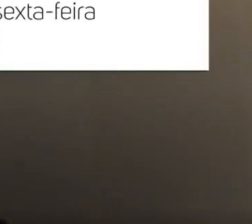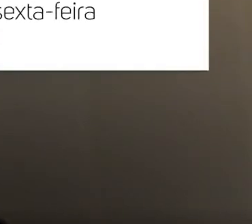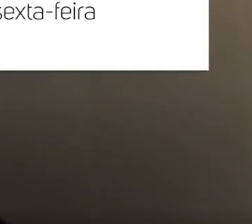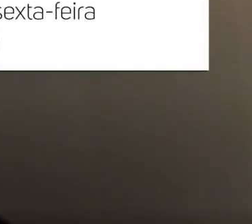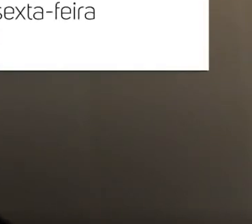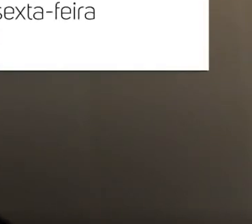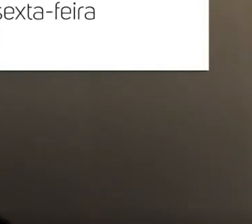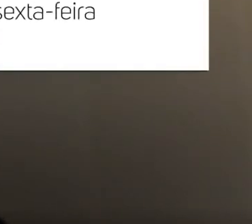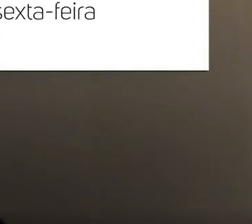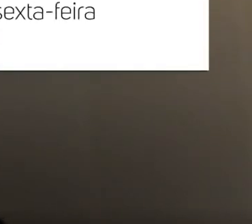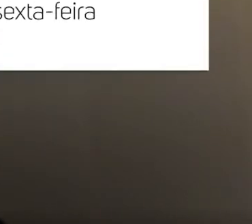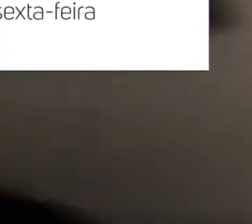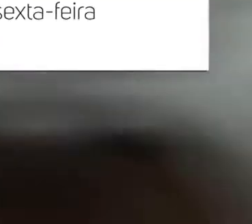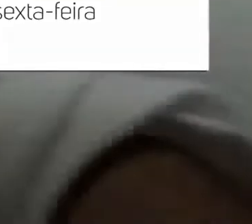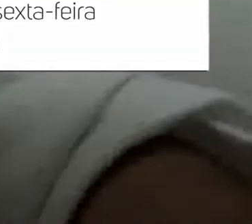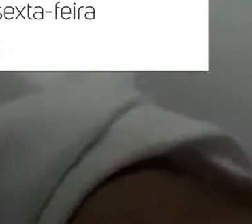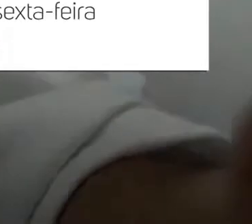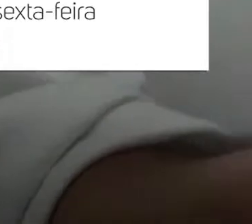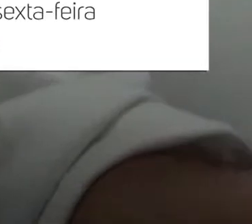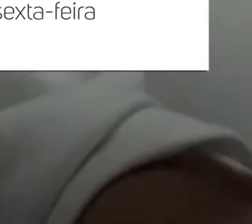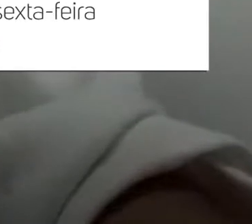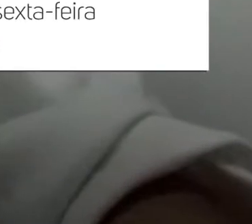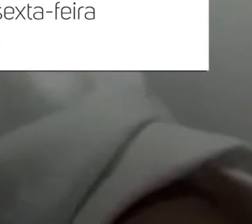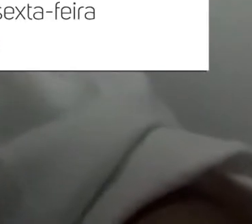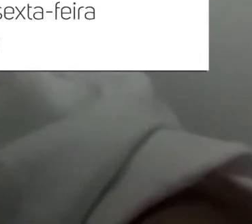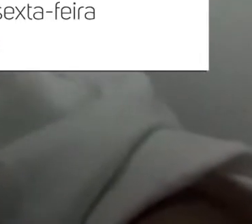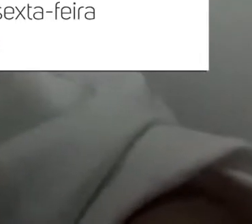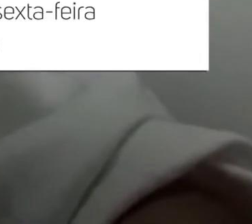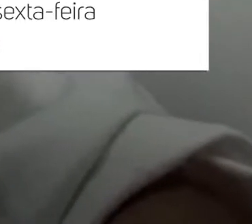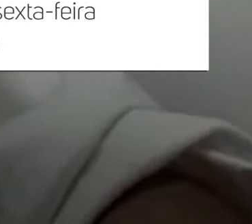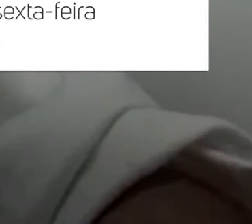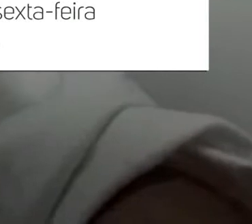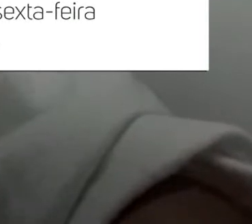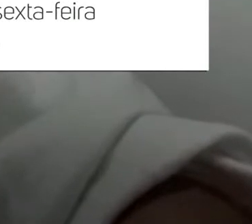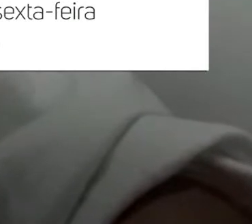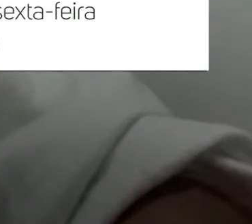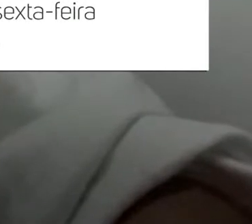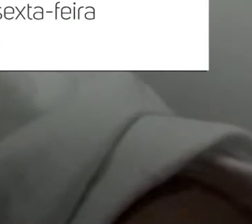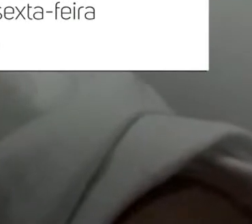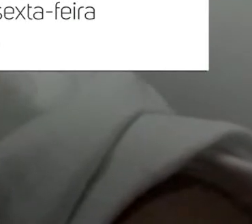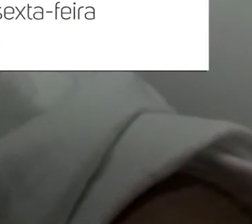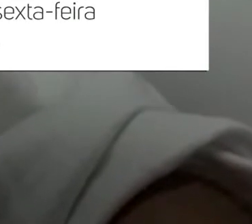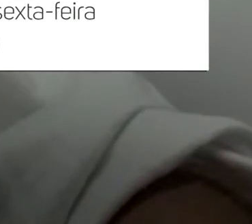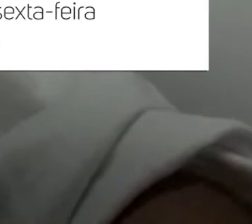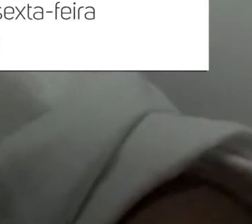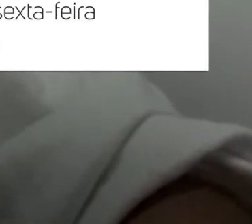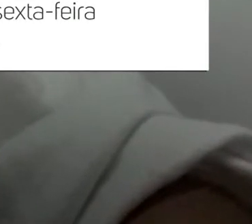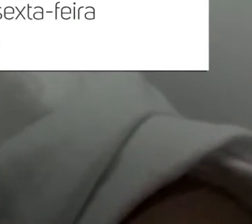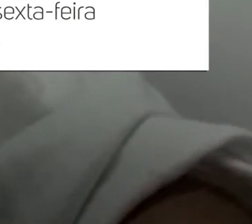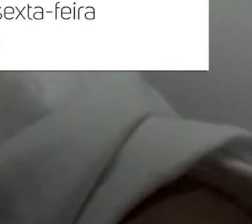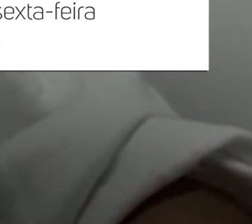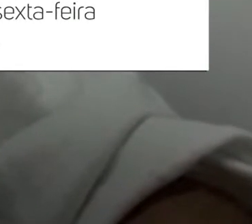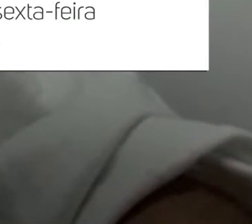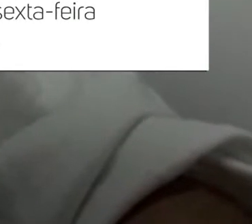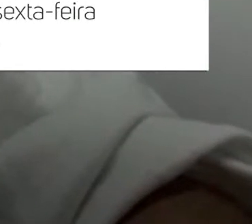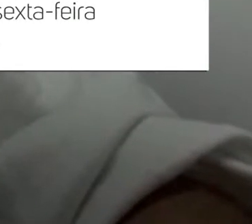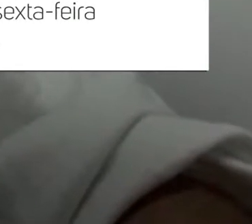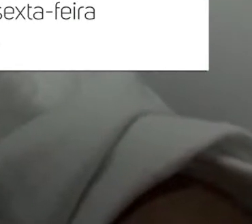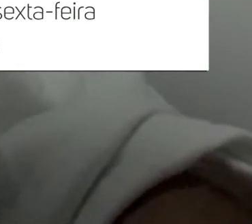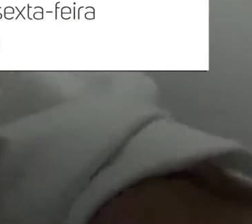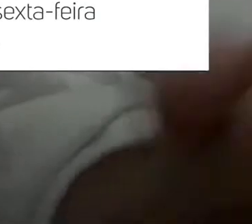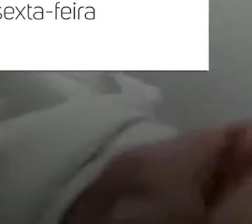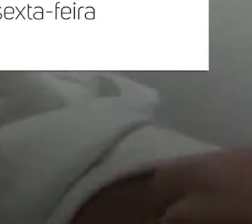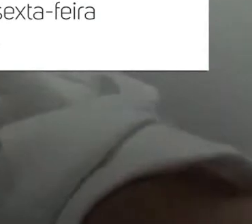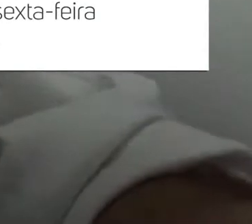de acolhimento do seu sofrimento. Dou uma nota 10 para o programa e